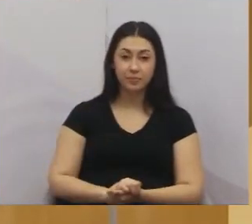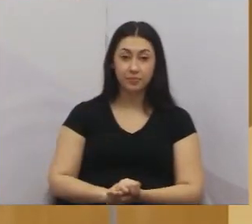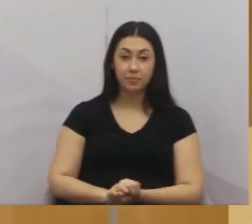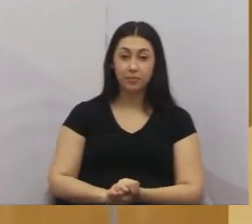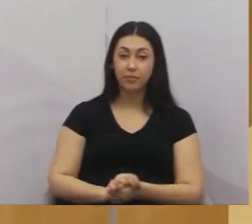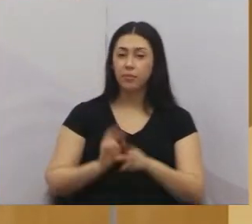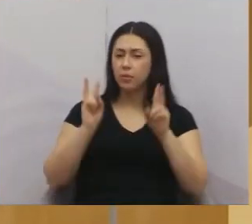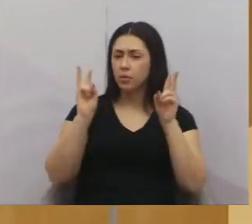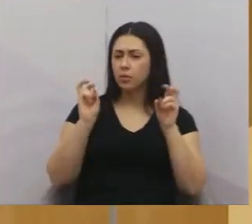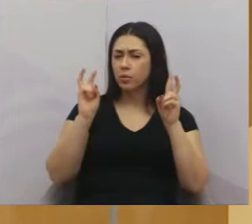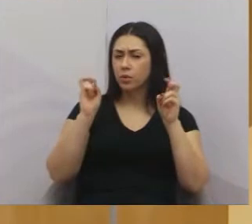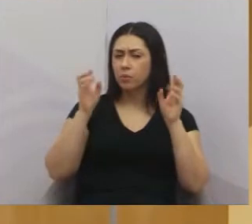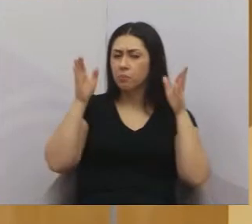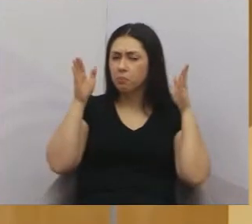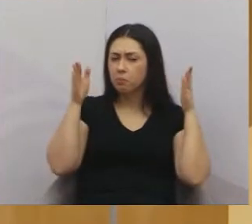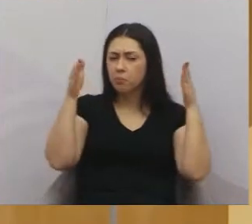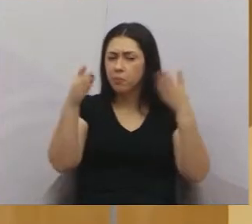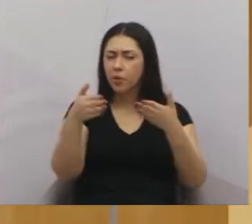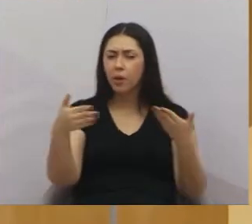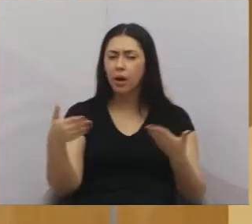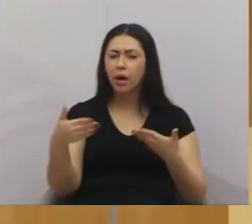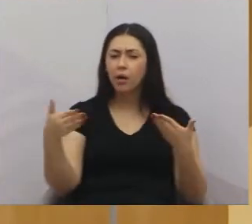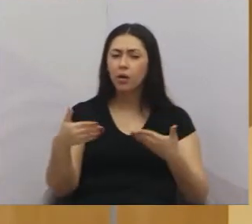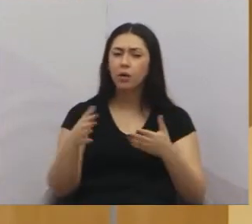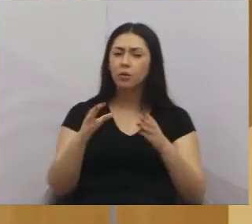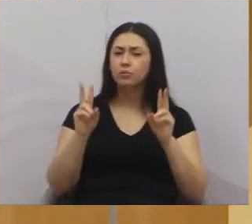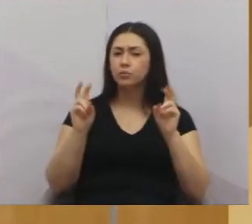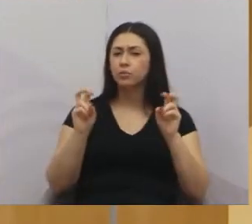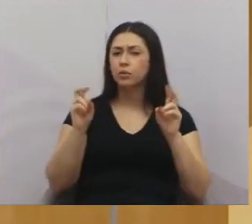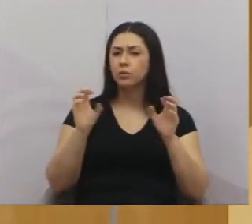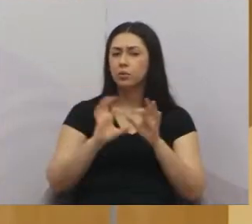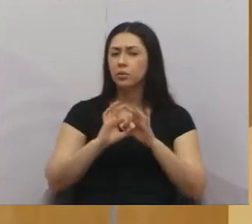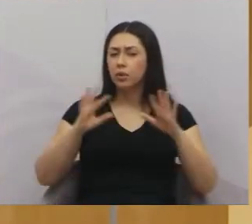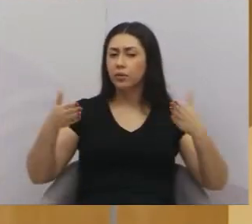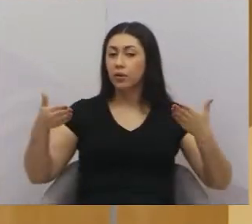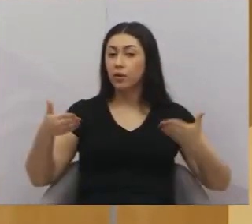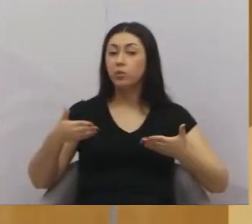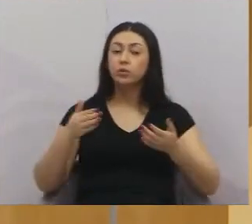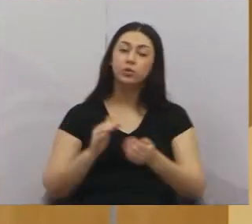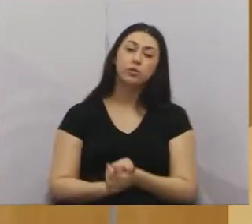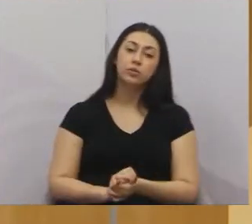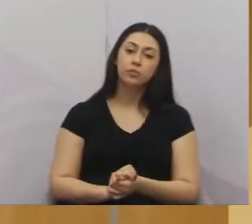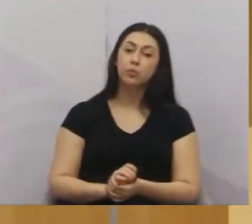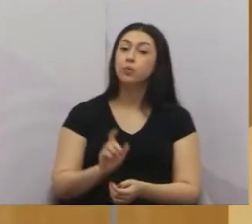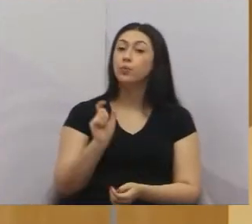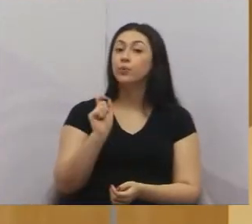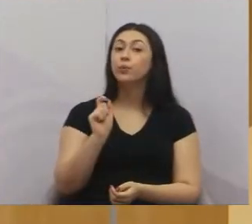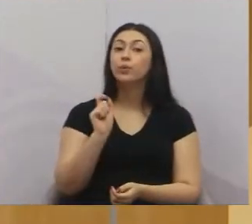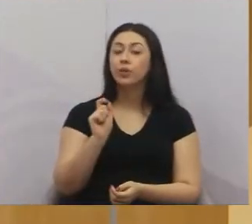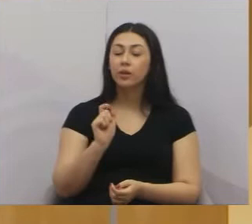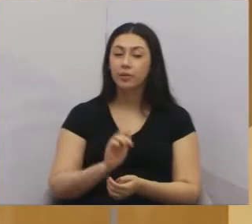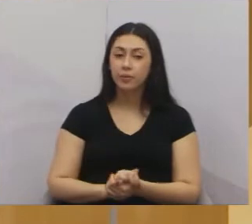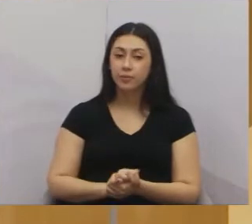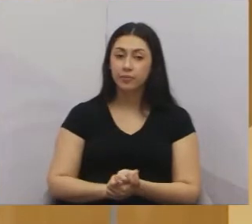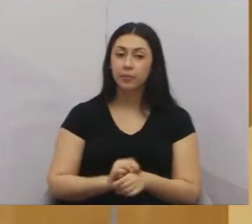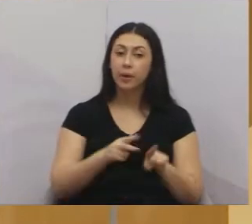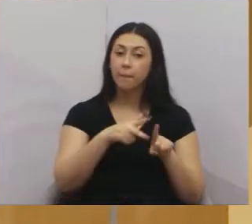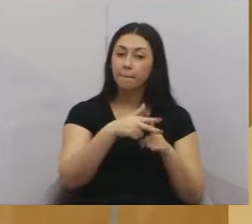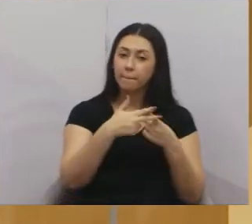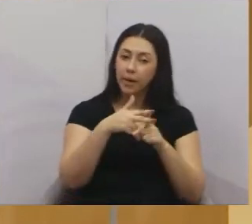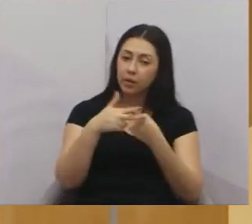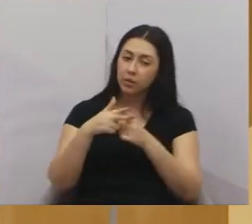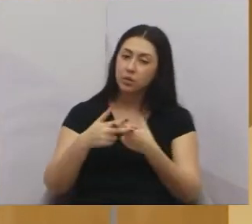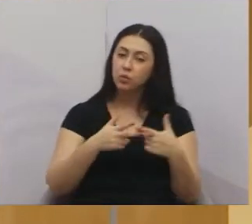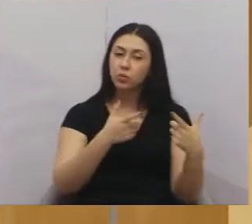tema principal desse momento, dos temas livres, para mim, no dia de hoje, está relacionado à manutenção dos